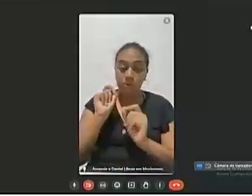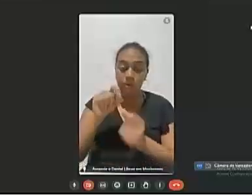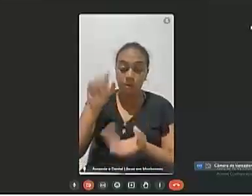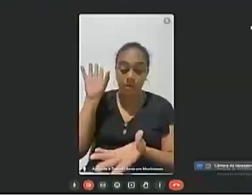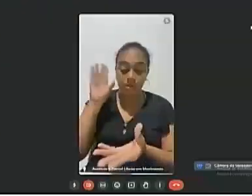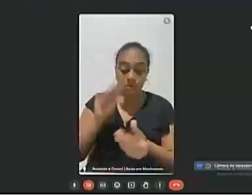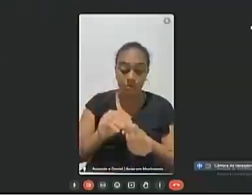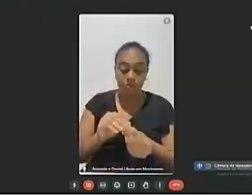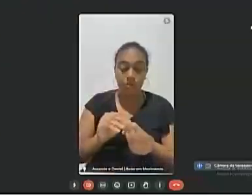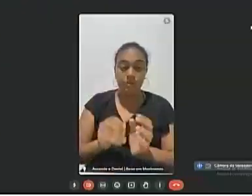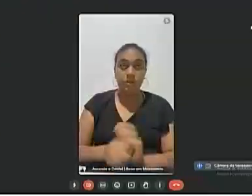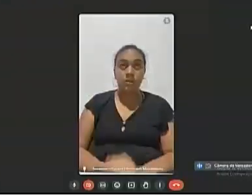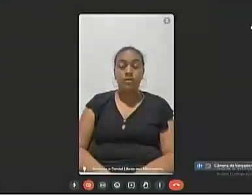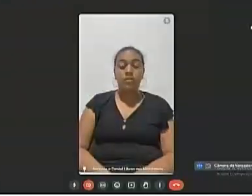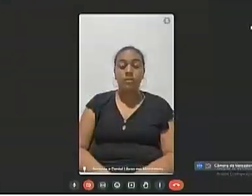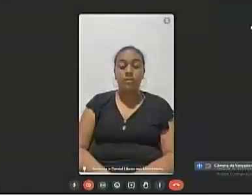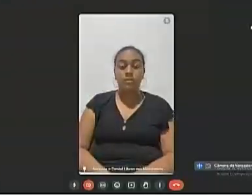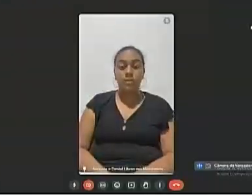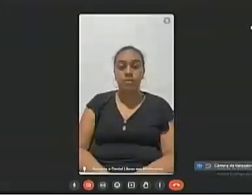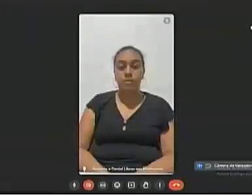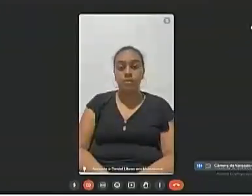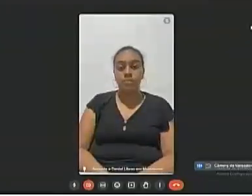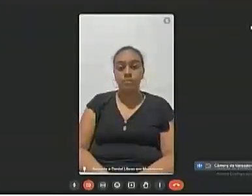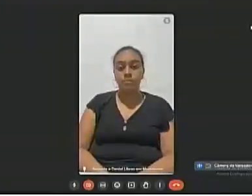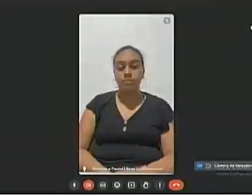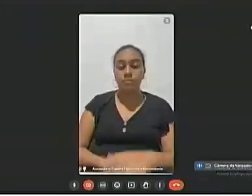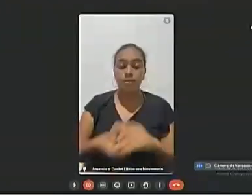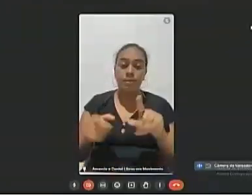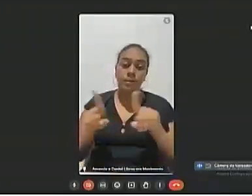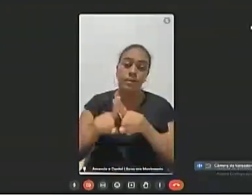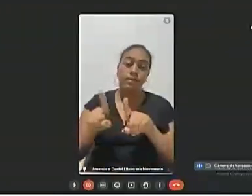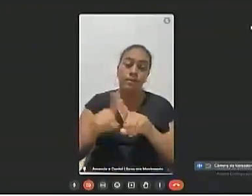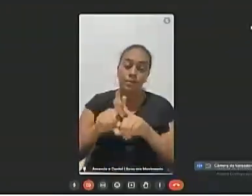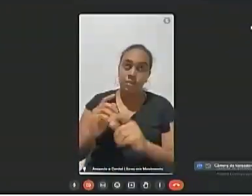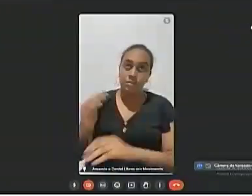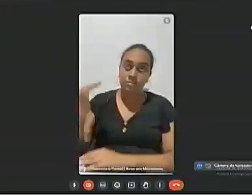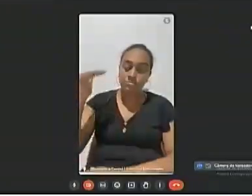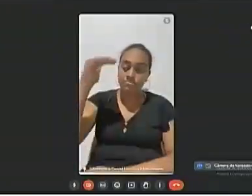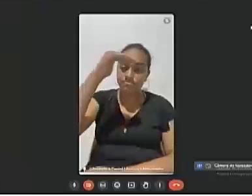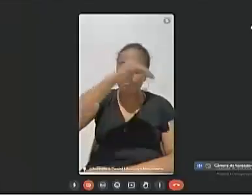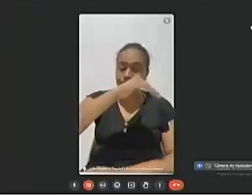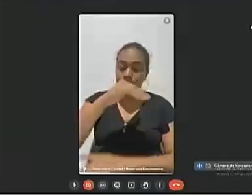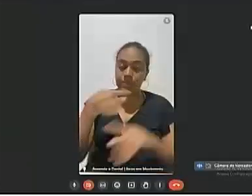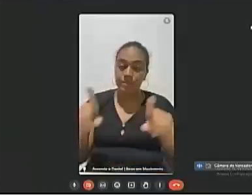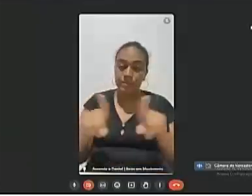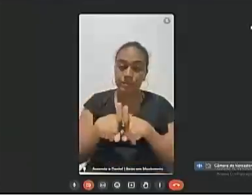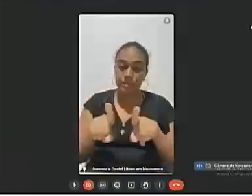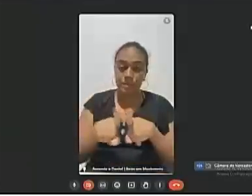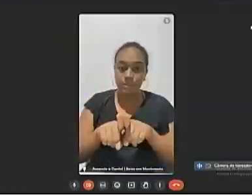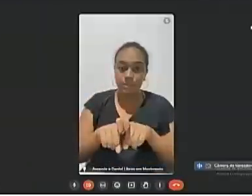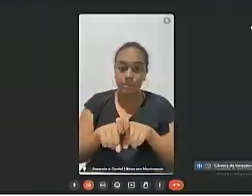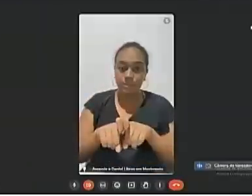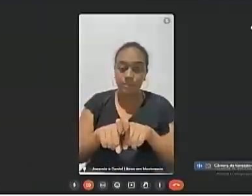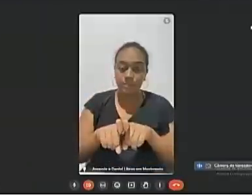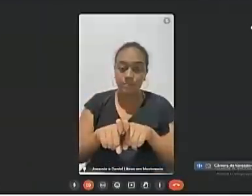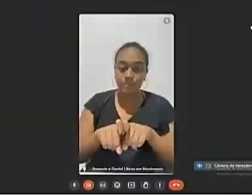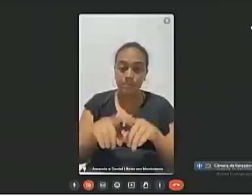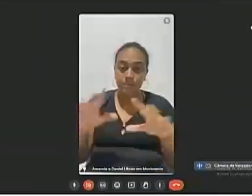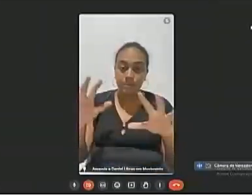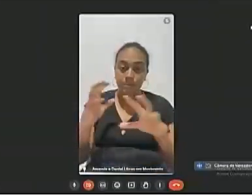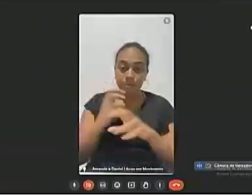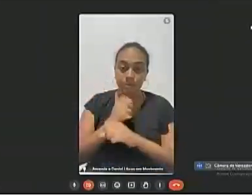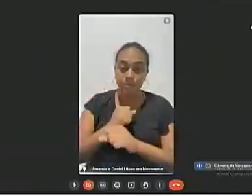ó. A ponte do Arco, que é uma ponte que realmente estrangula o escoamento, ela tem um efeito total no